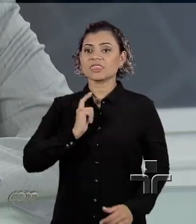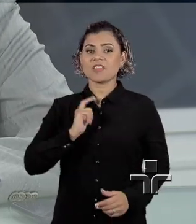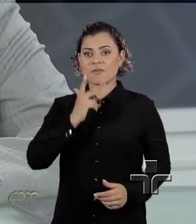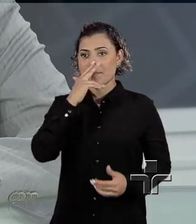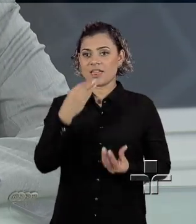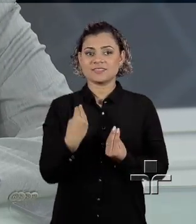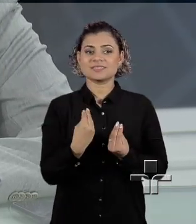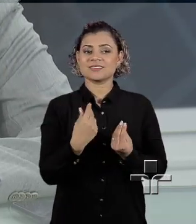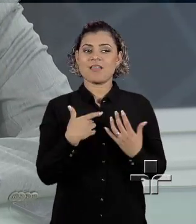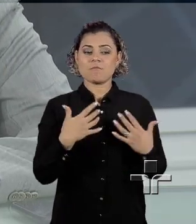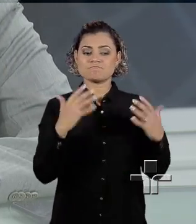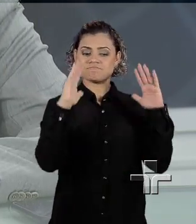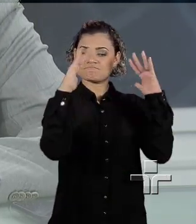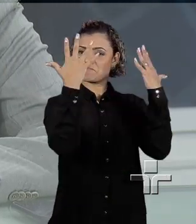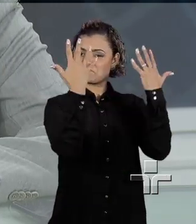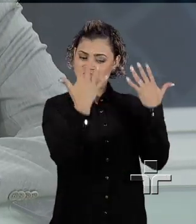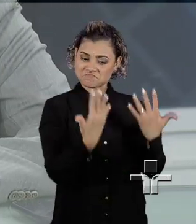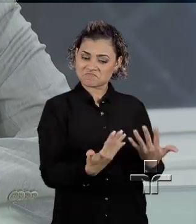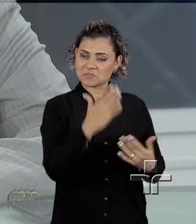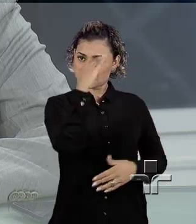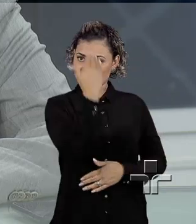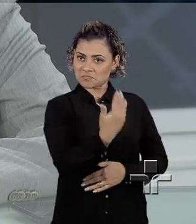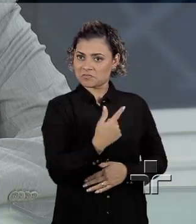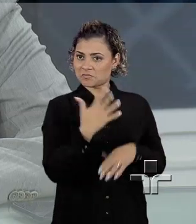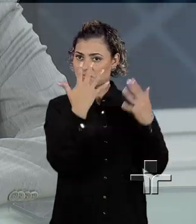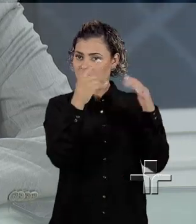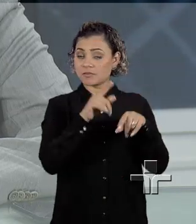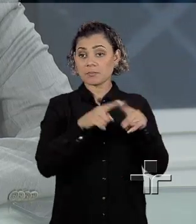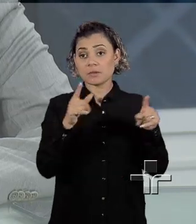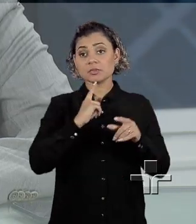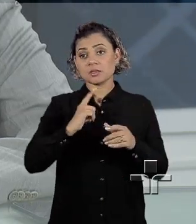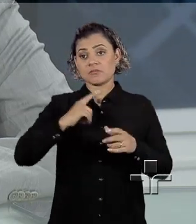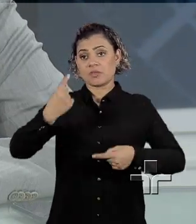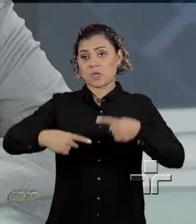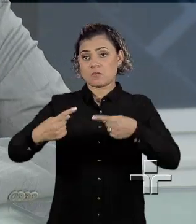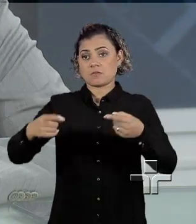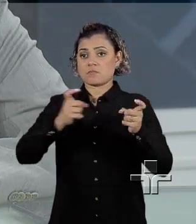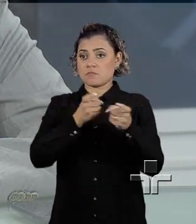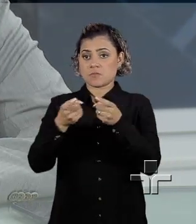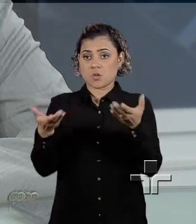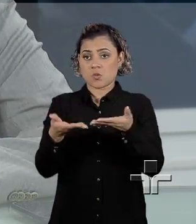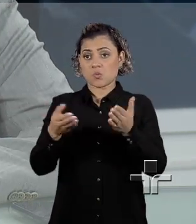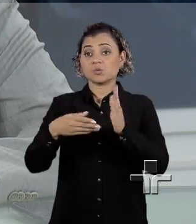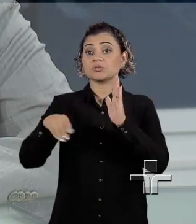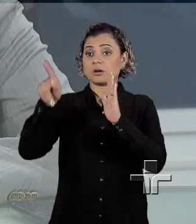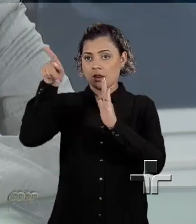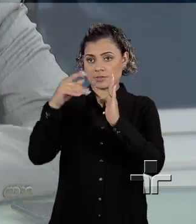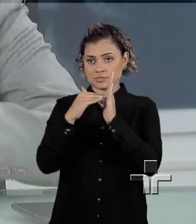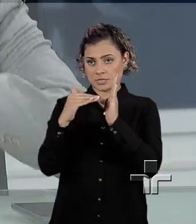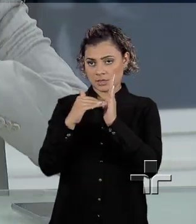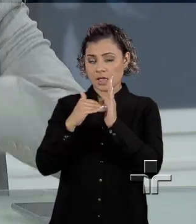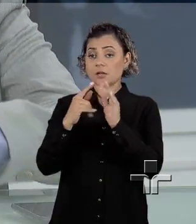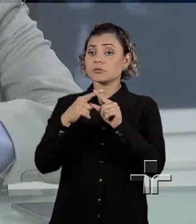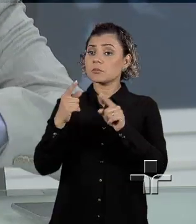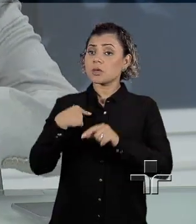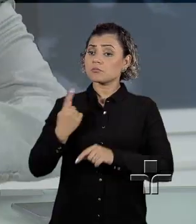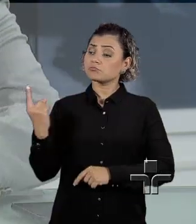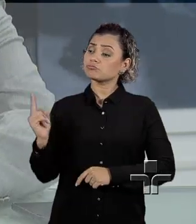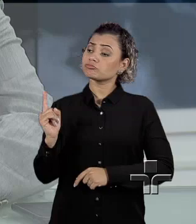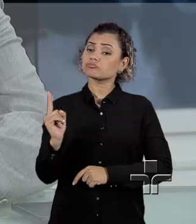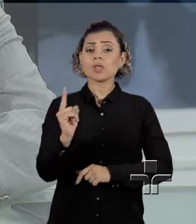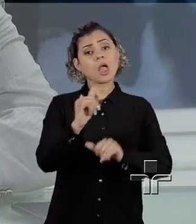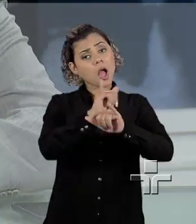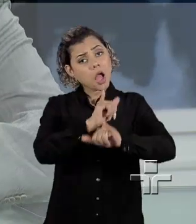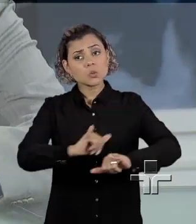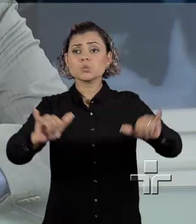muito importante na Comissão de Transparência do Senado, onde ele alegremente, de maneira muito feliz,